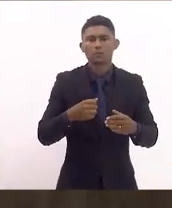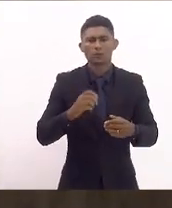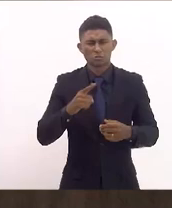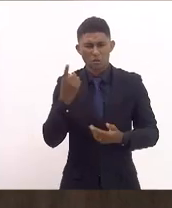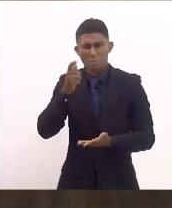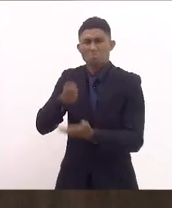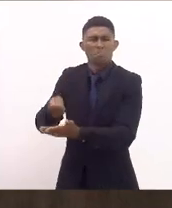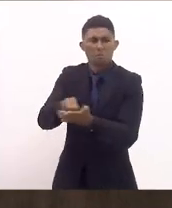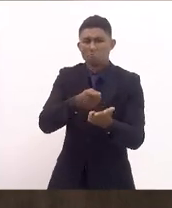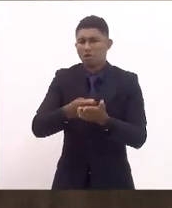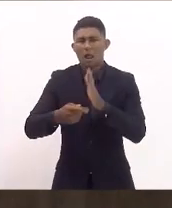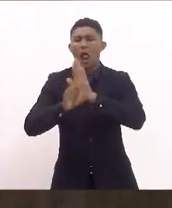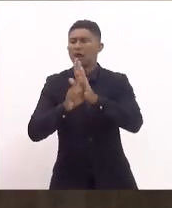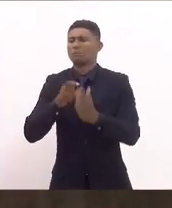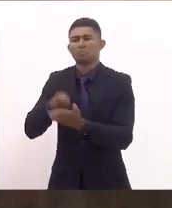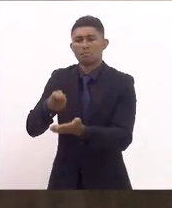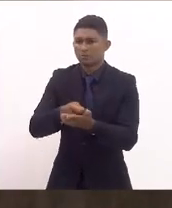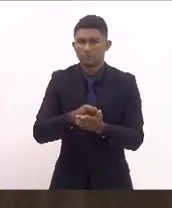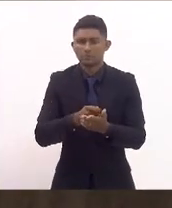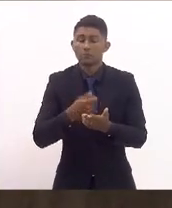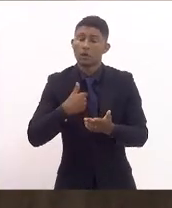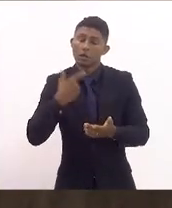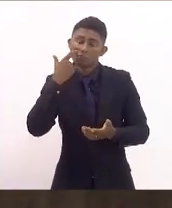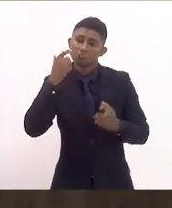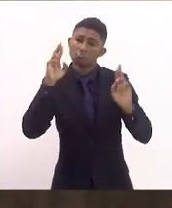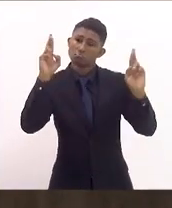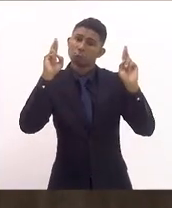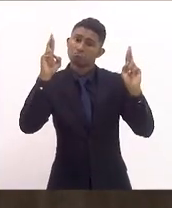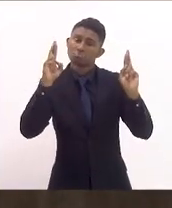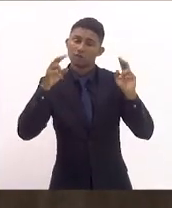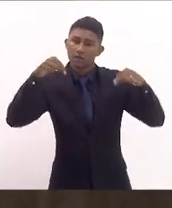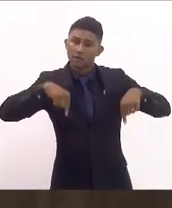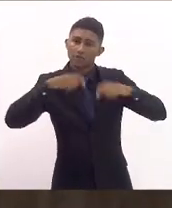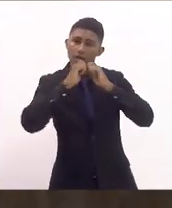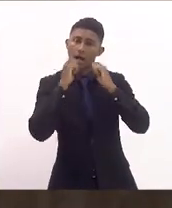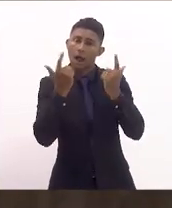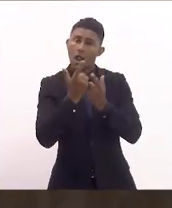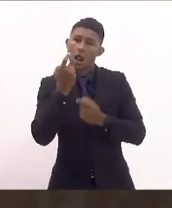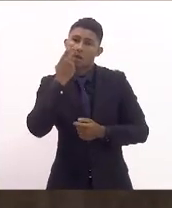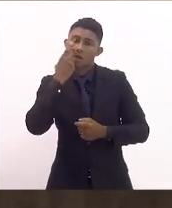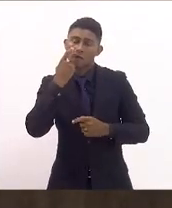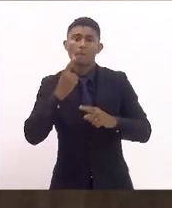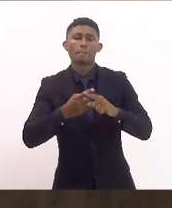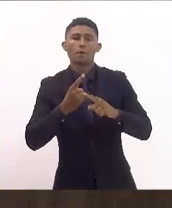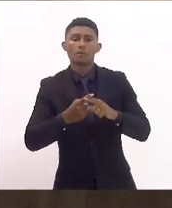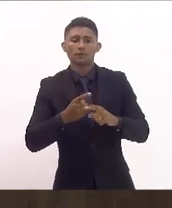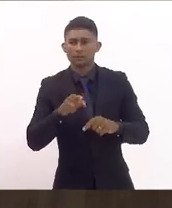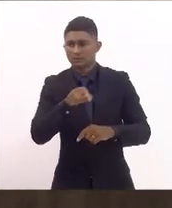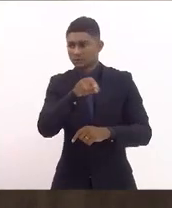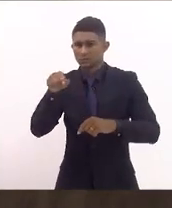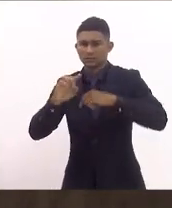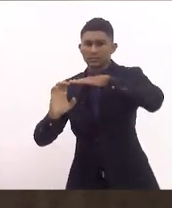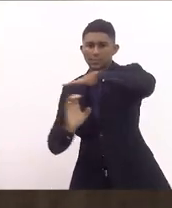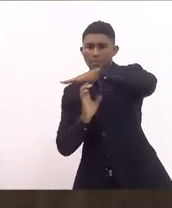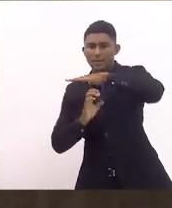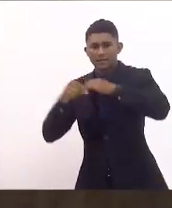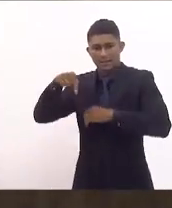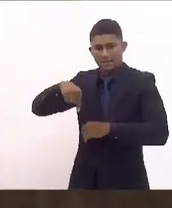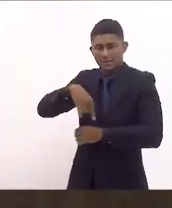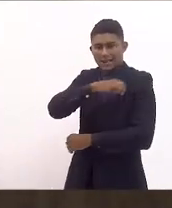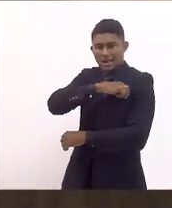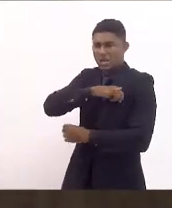canetada eu espero que alerj crio consciência da que a gente para de expulsar empresas do estado